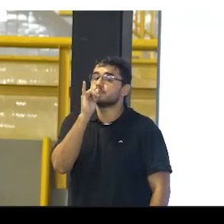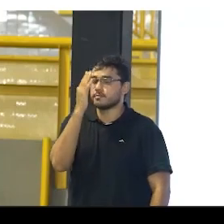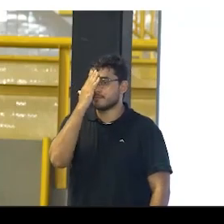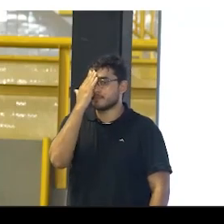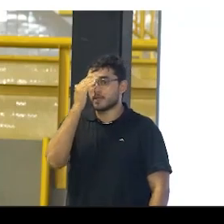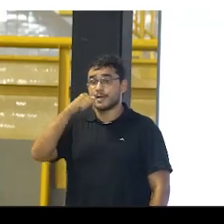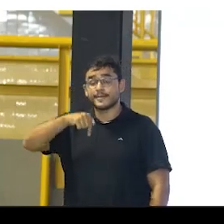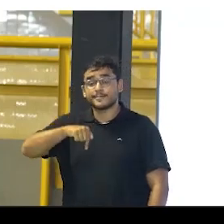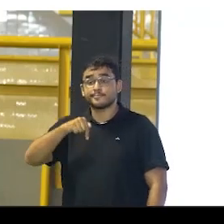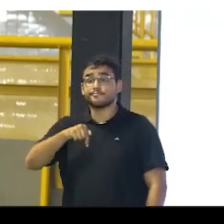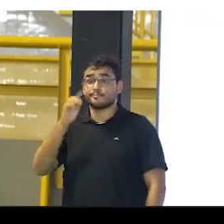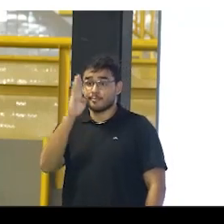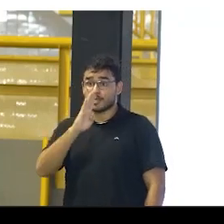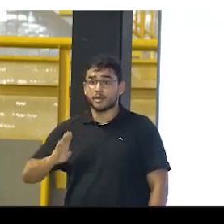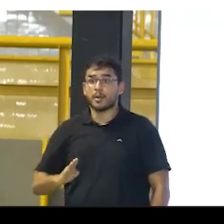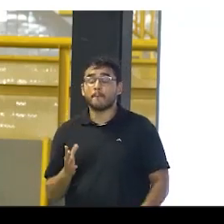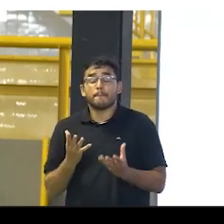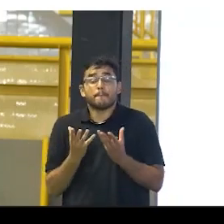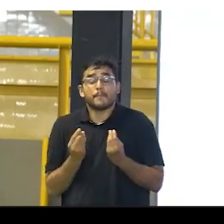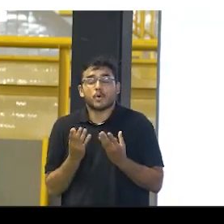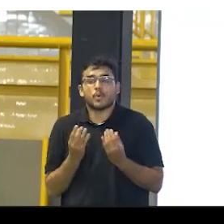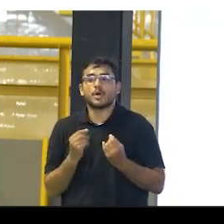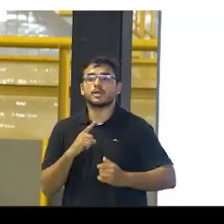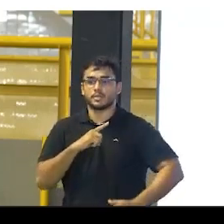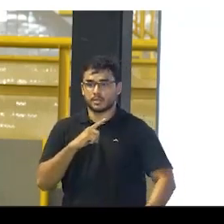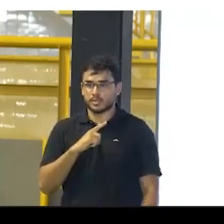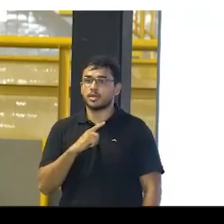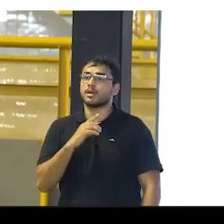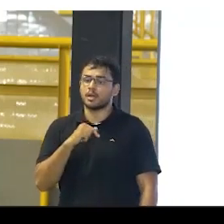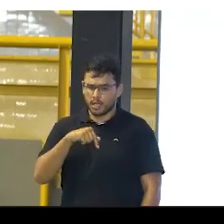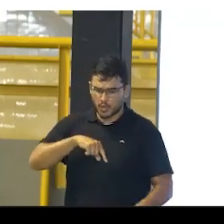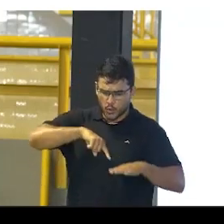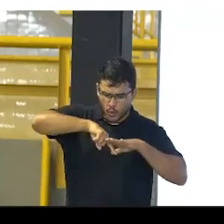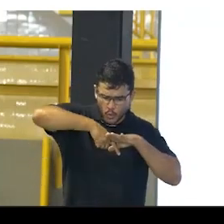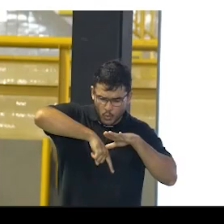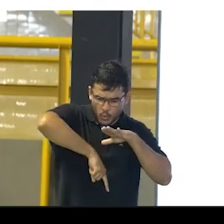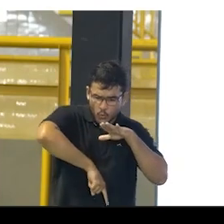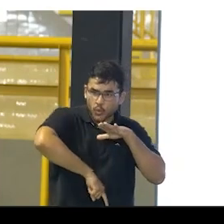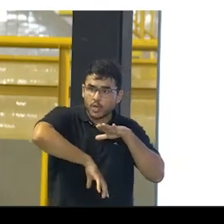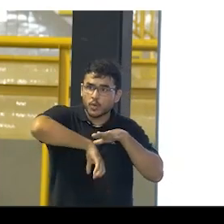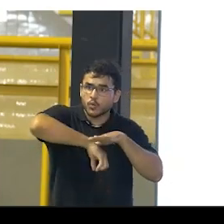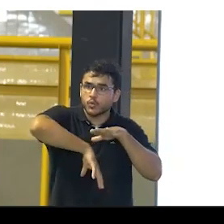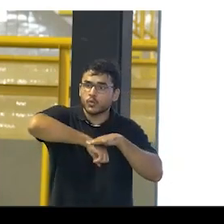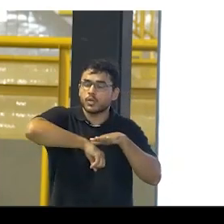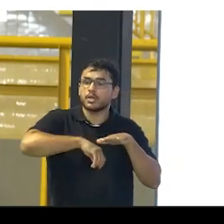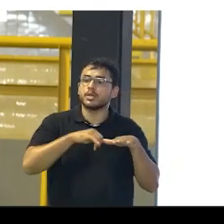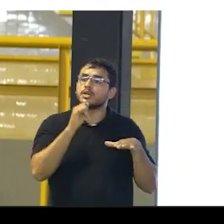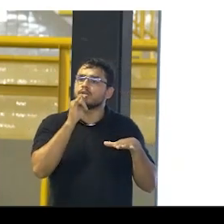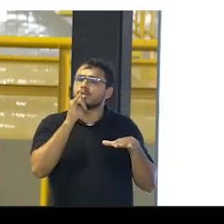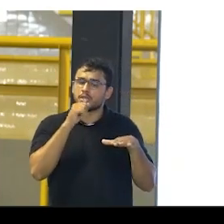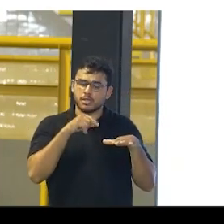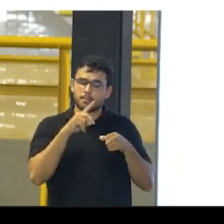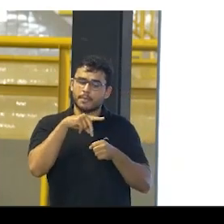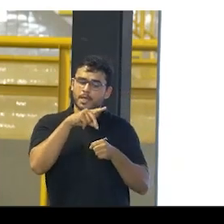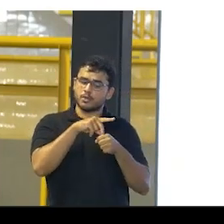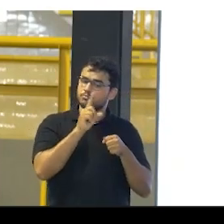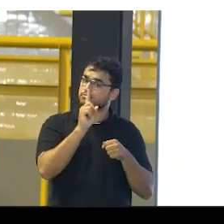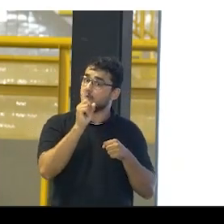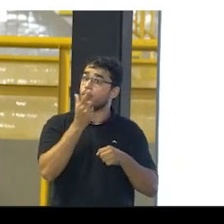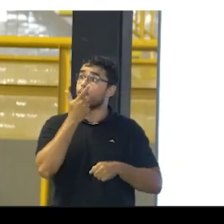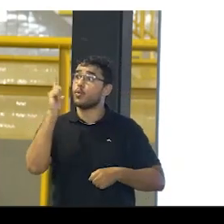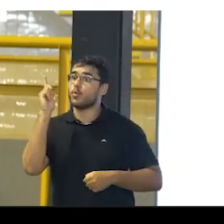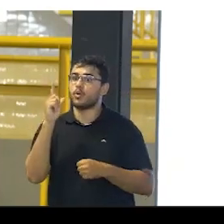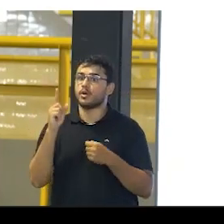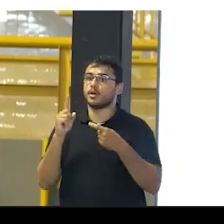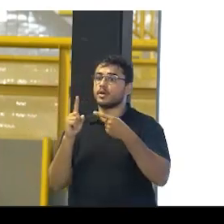a maior abrangência de fontes consideradas renováveis. É o caso da hidroeletricidade, é o